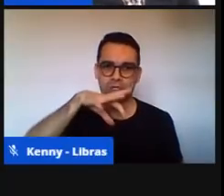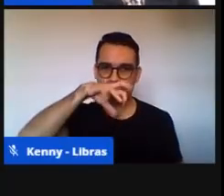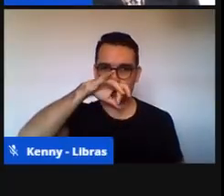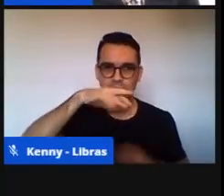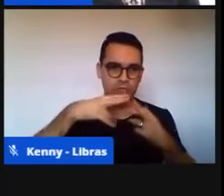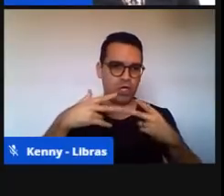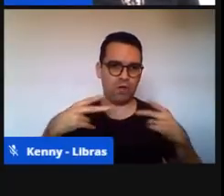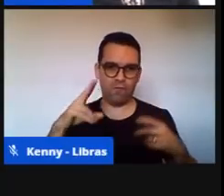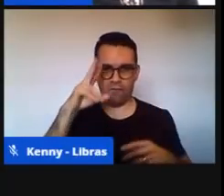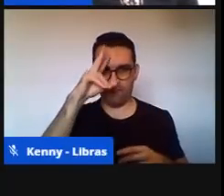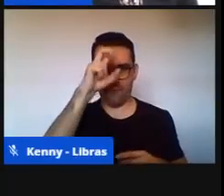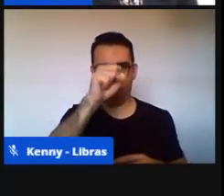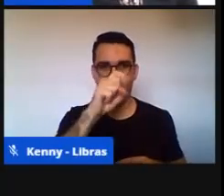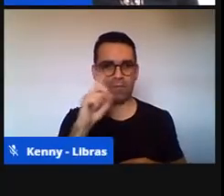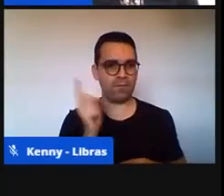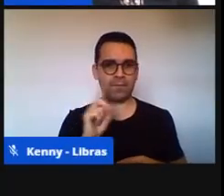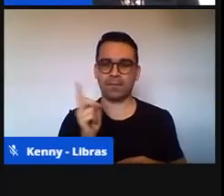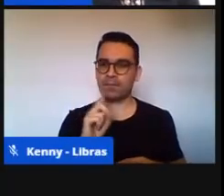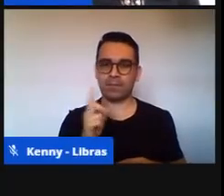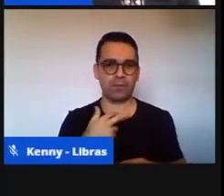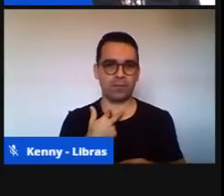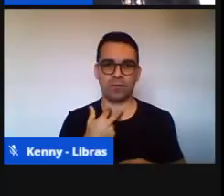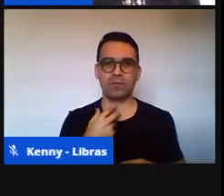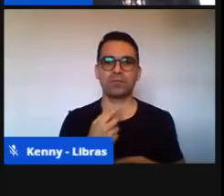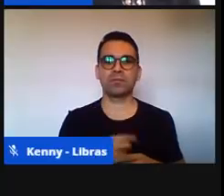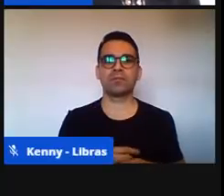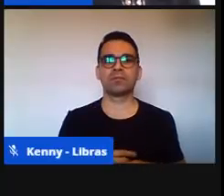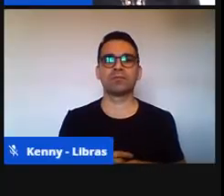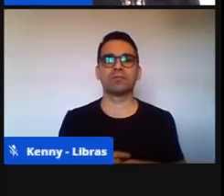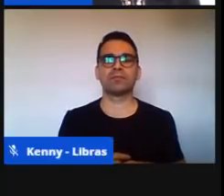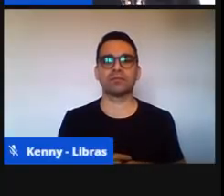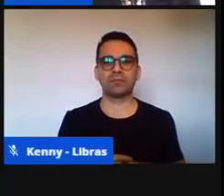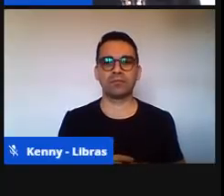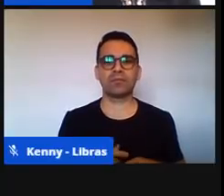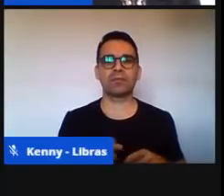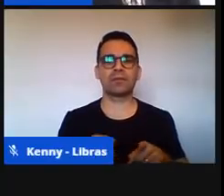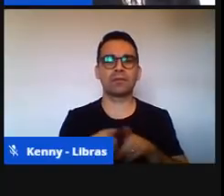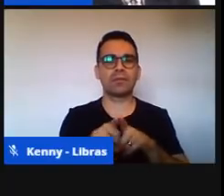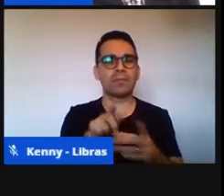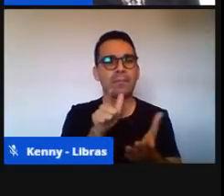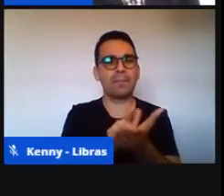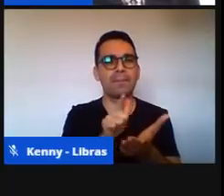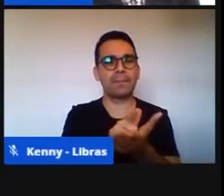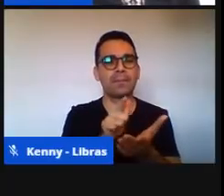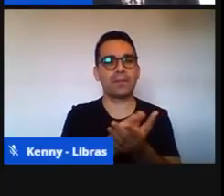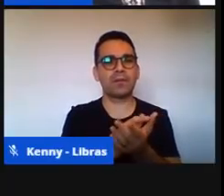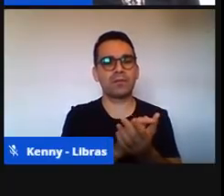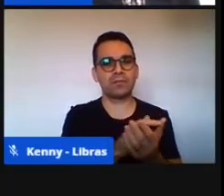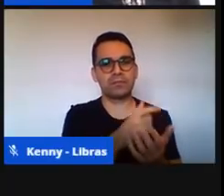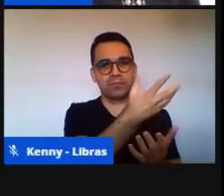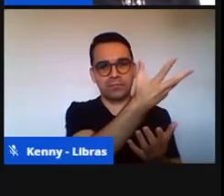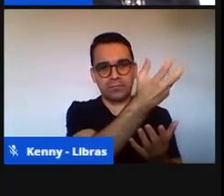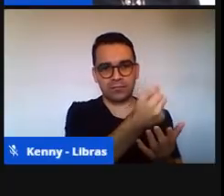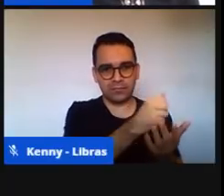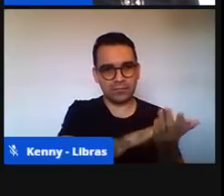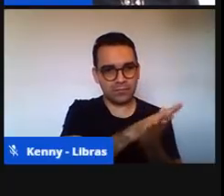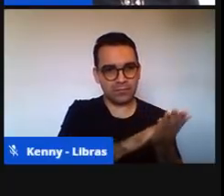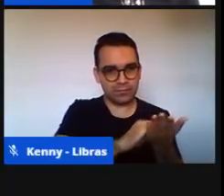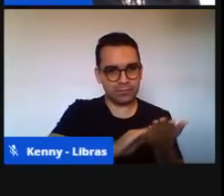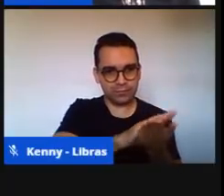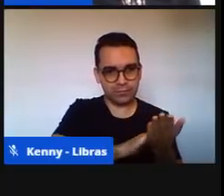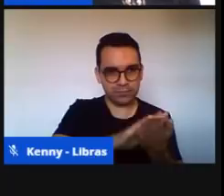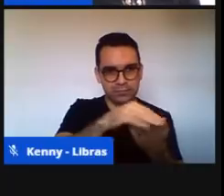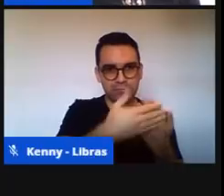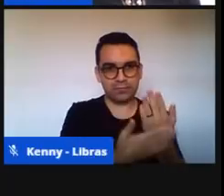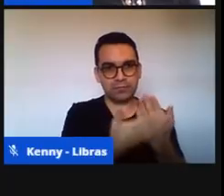álcool 70, papel toalha não reciclado, esses são os principais itens de higienização, né, para a gente manter